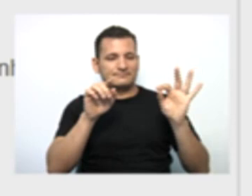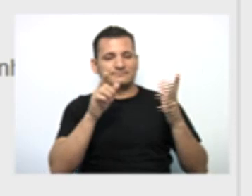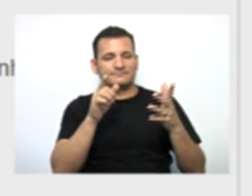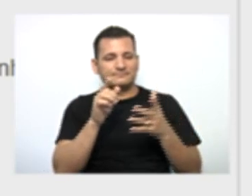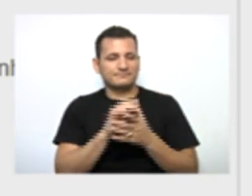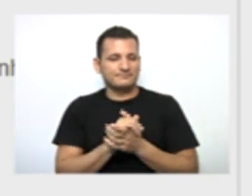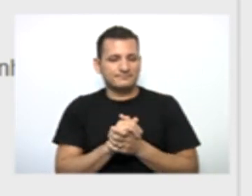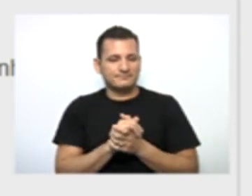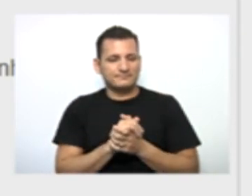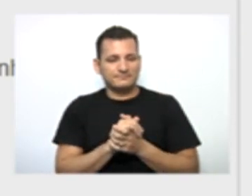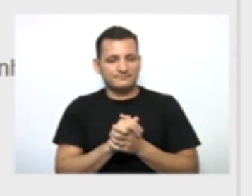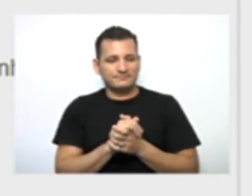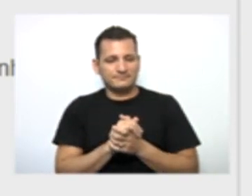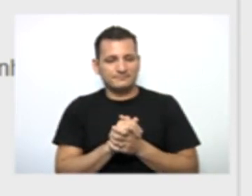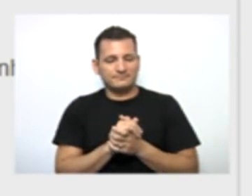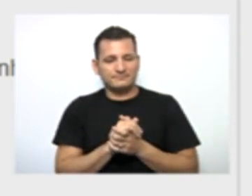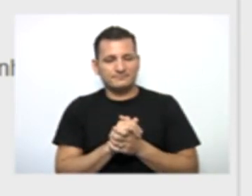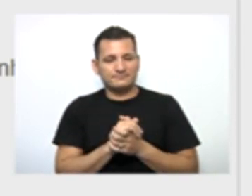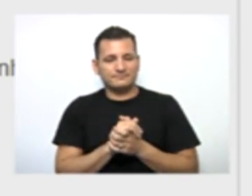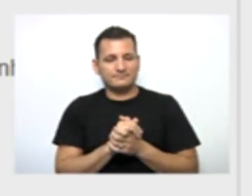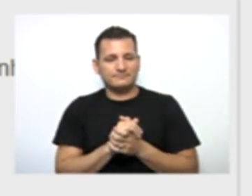na verdade,